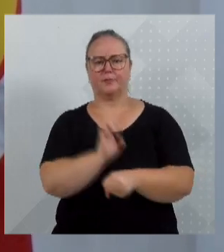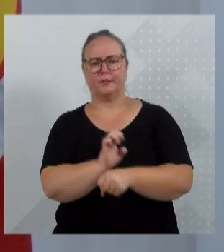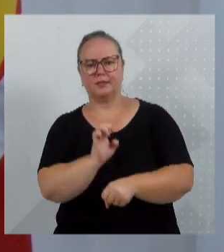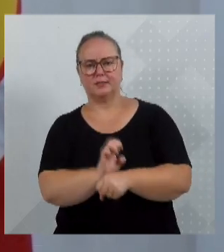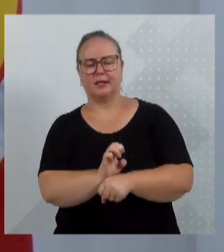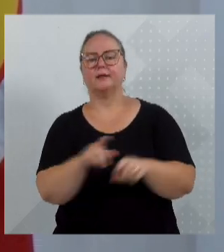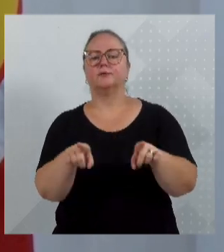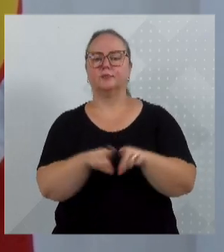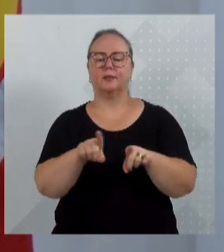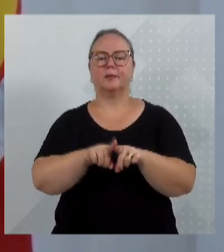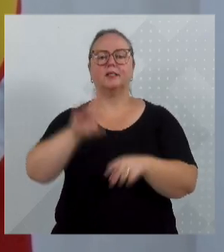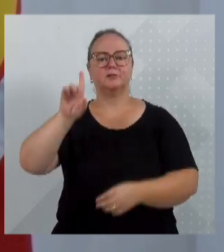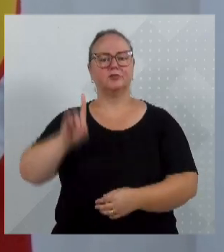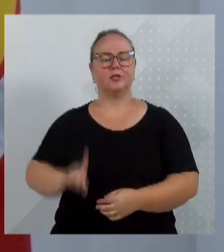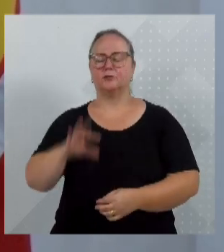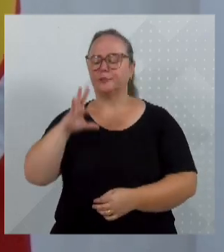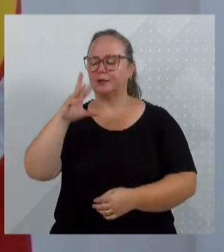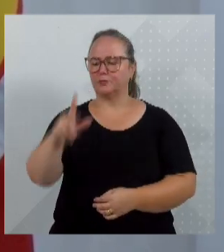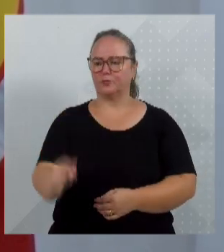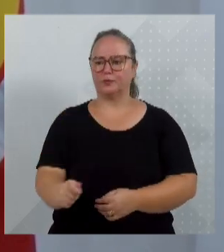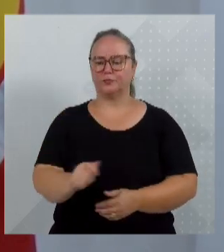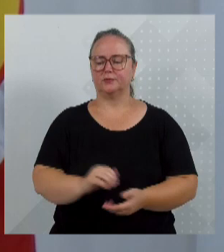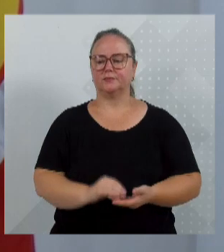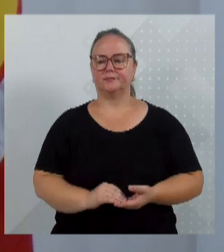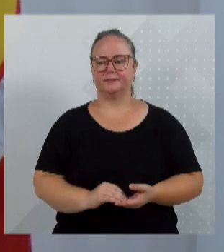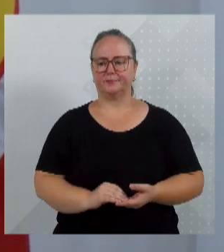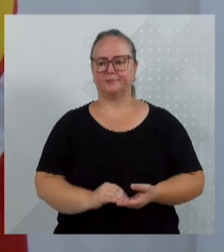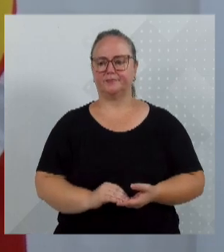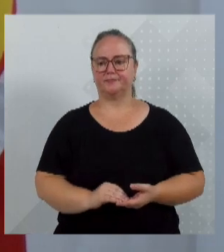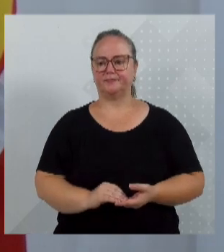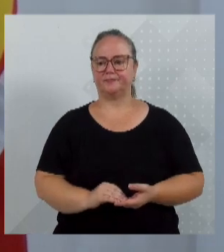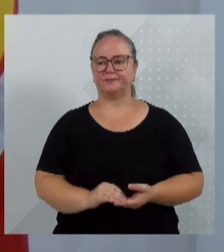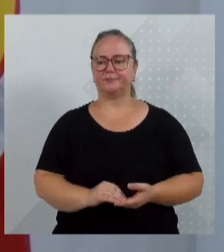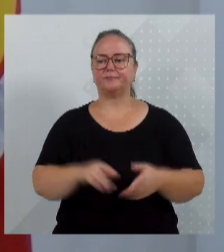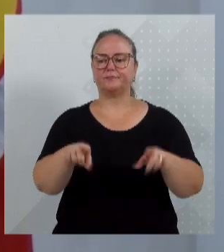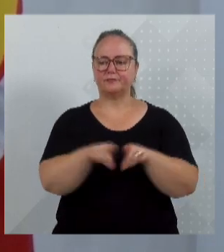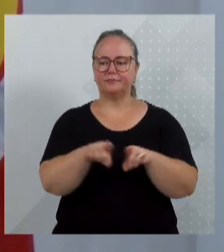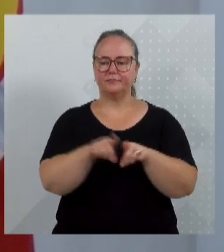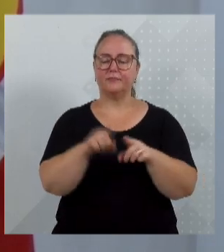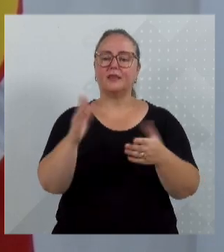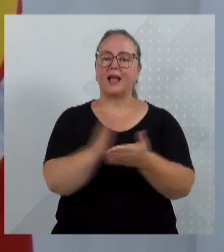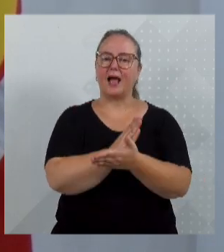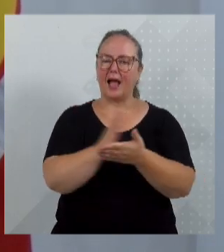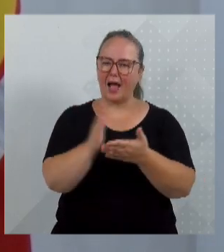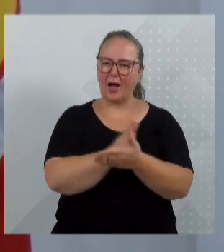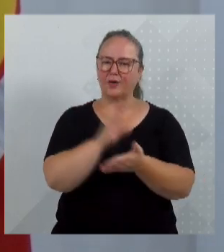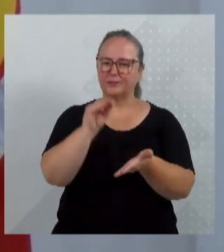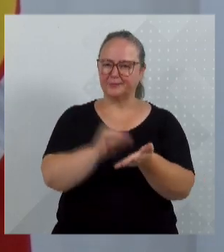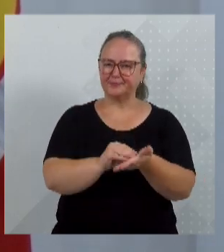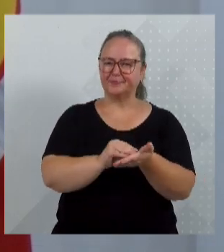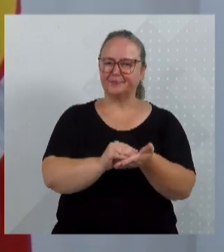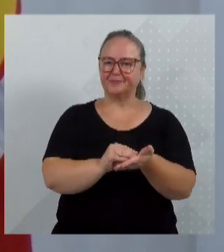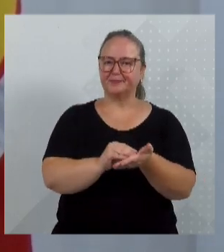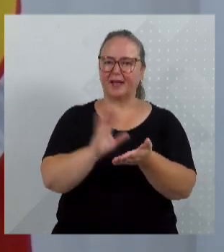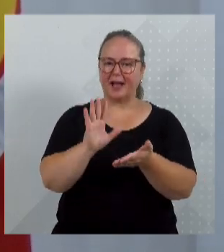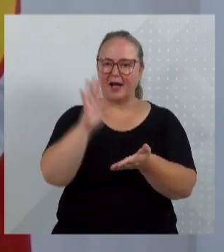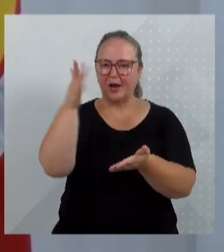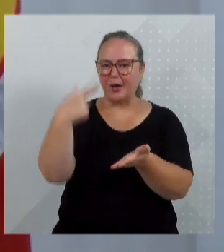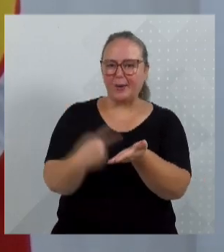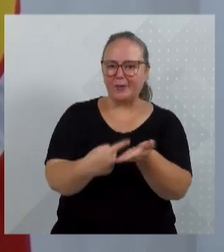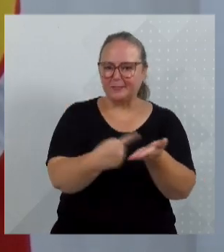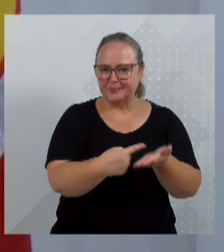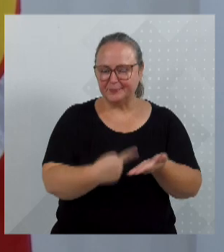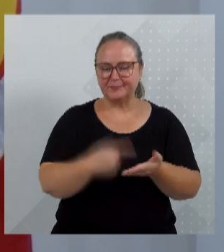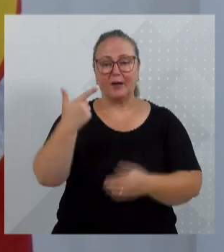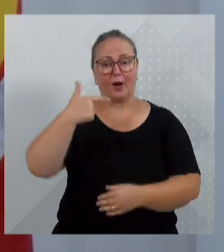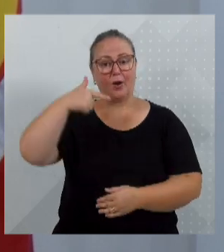direito a todo o processo de eleição. Também quero colocar aqui algumas agendas, e aqui a gente tem registros, né, Ari? Ontem eu estive no bairro